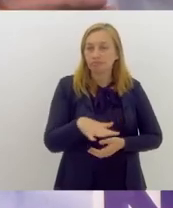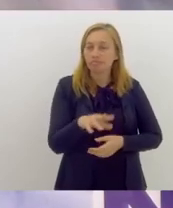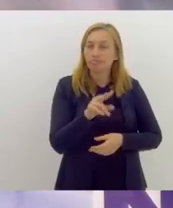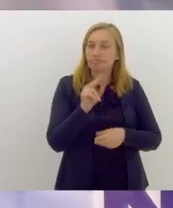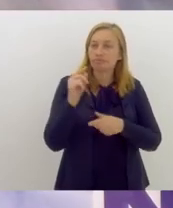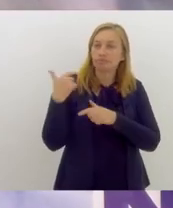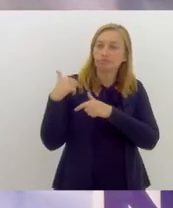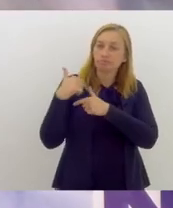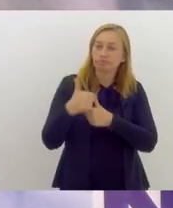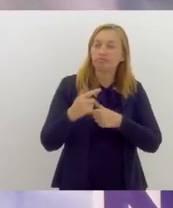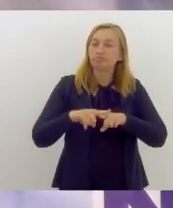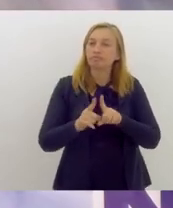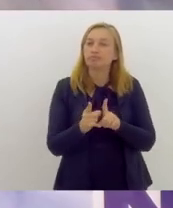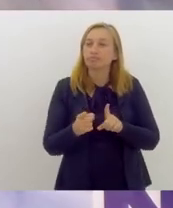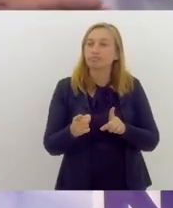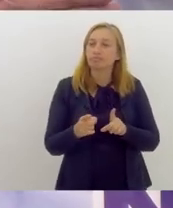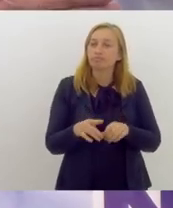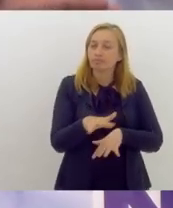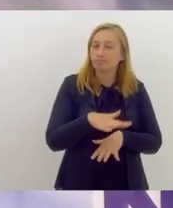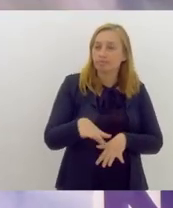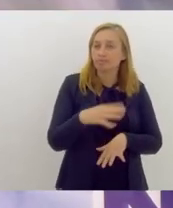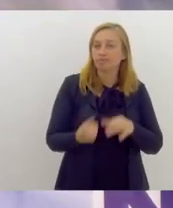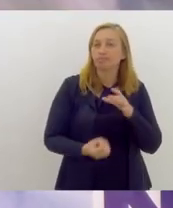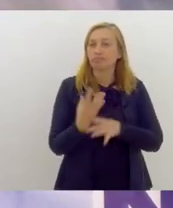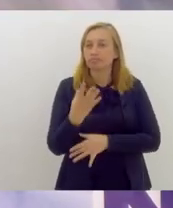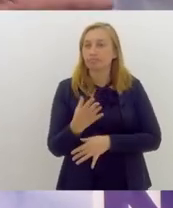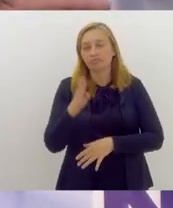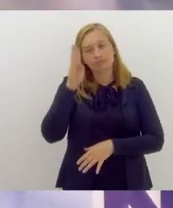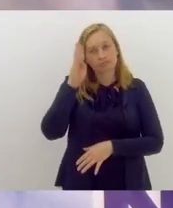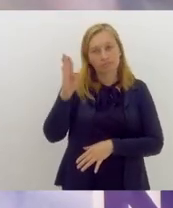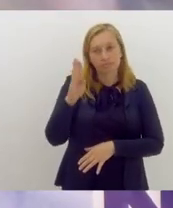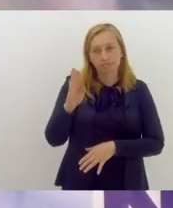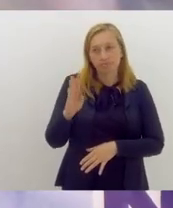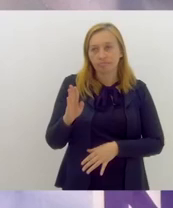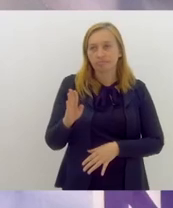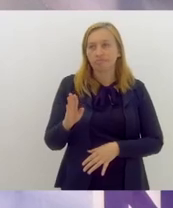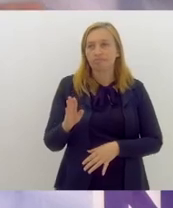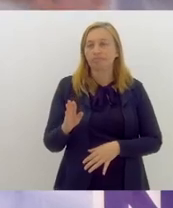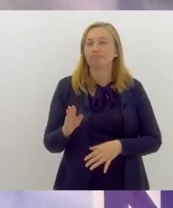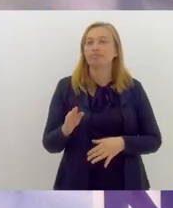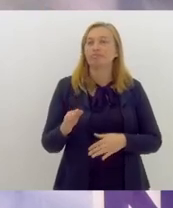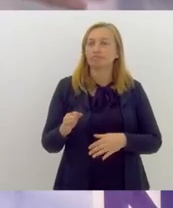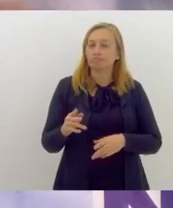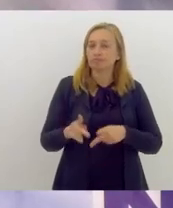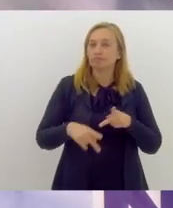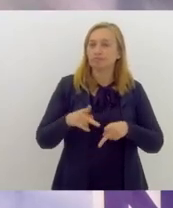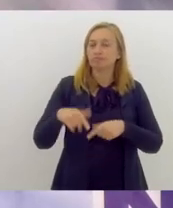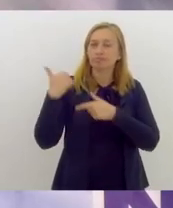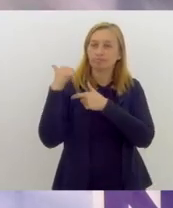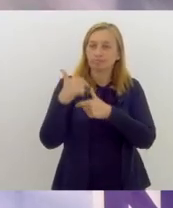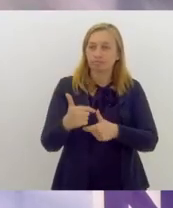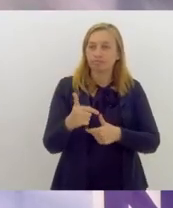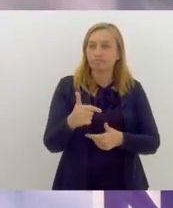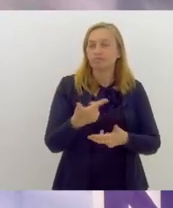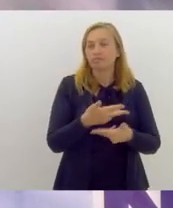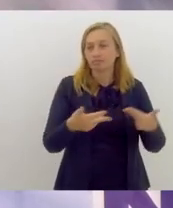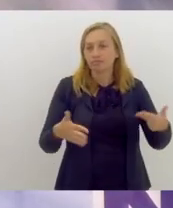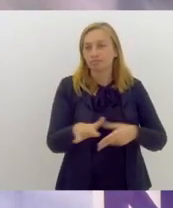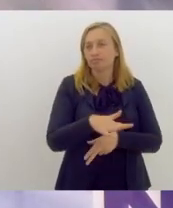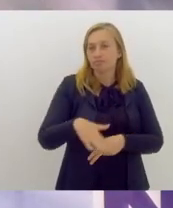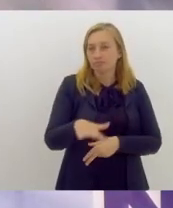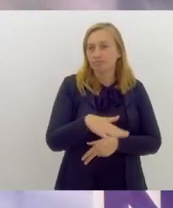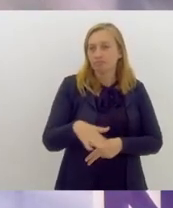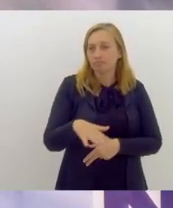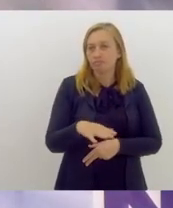mas não existe para a cadeia produtiva principalmente se tratando inclusive de povos tradicionais como ocorre muitas áreas que que